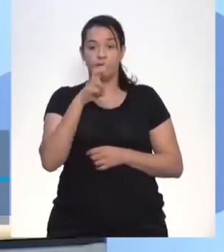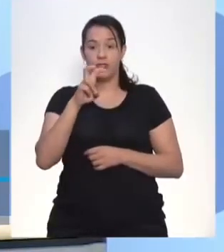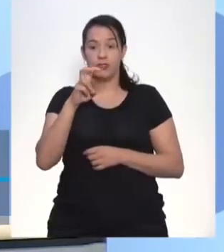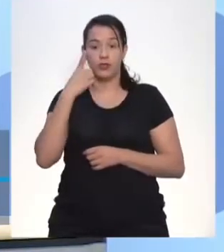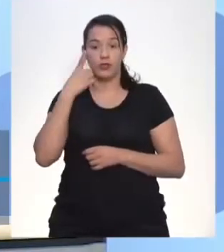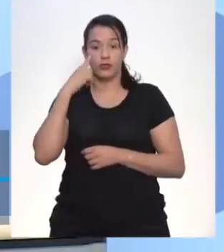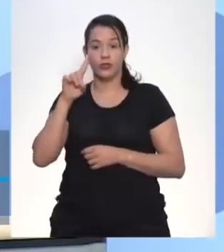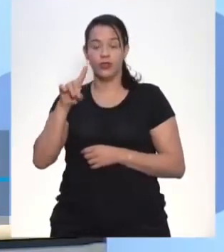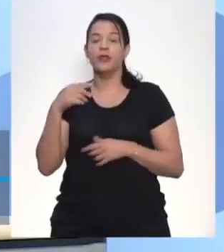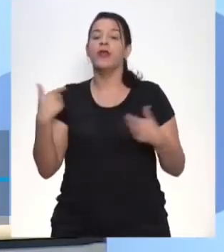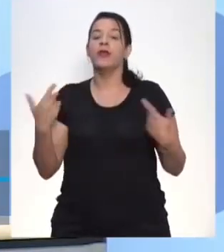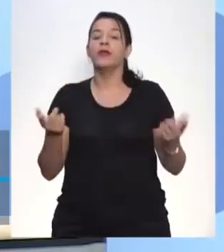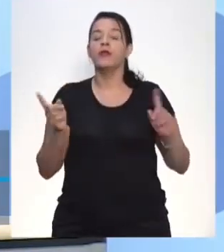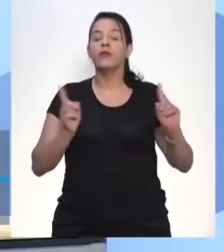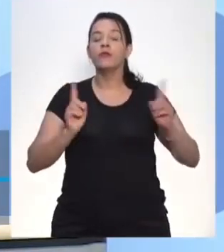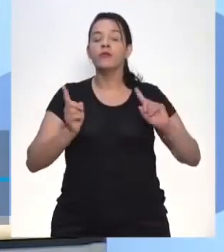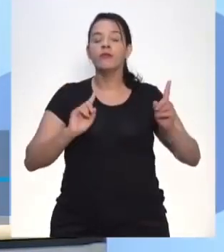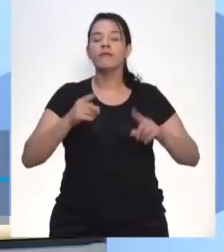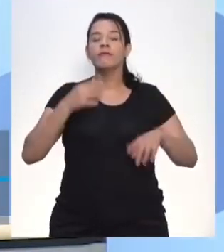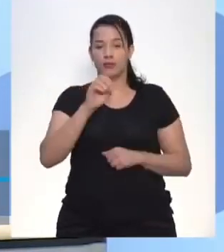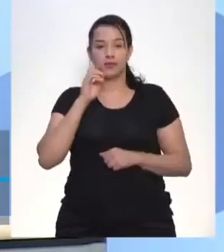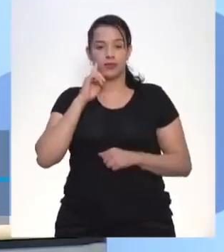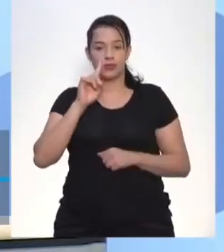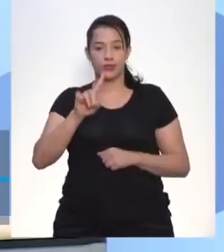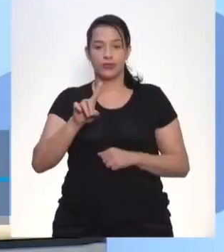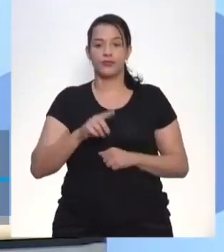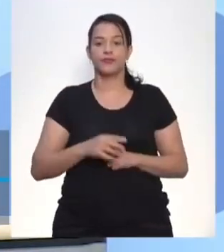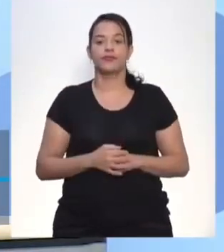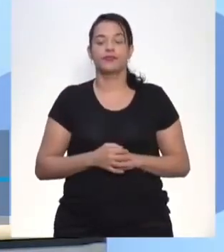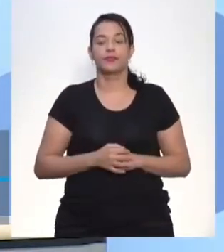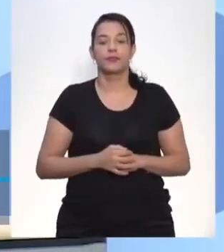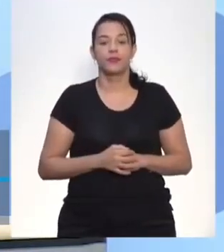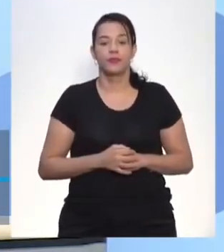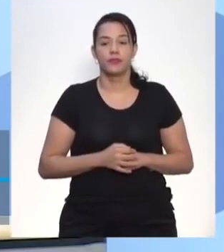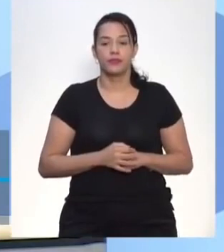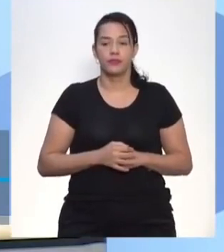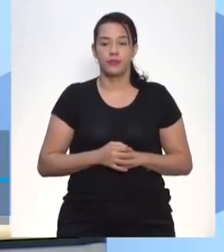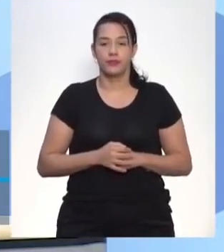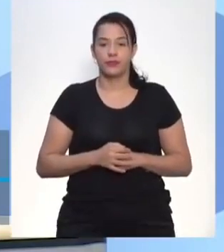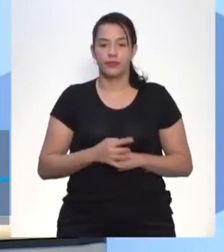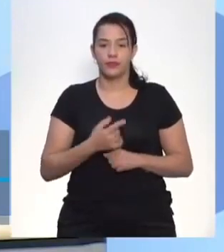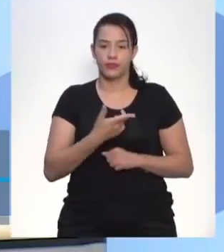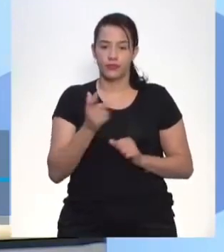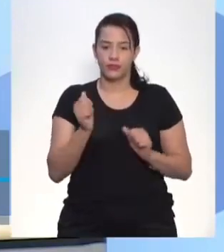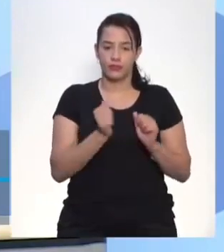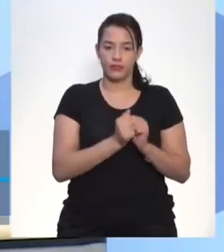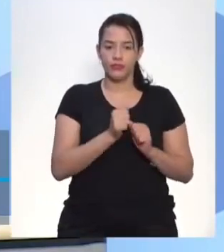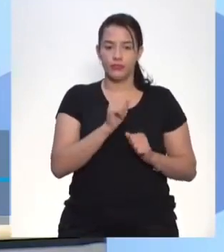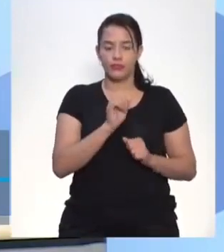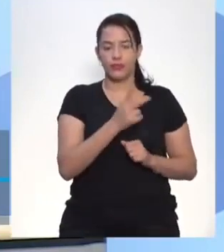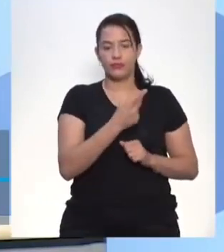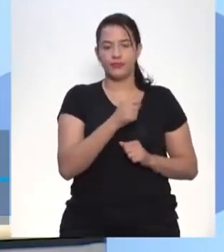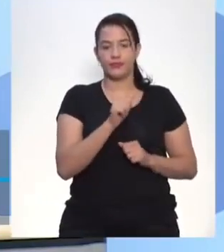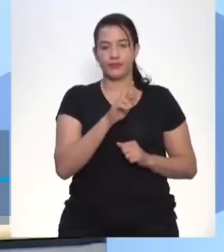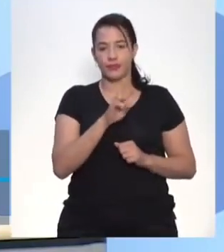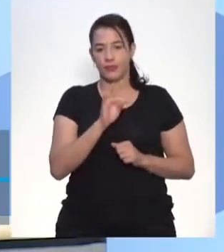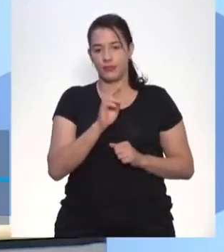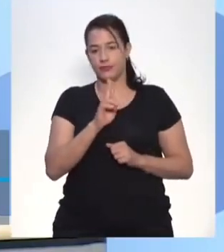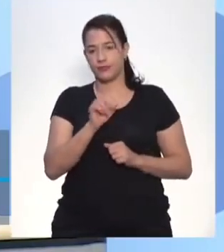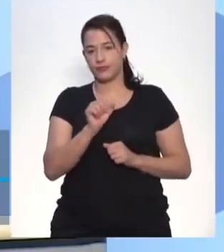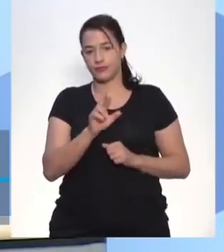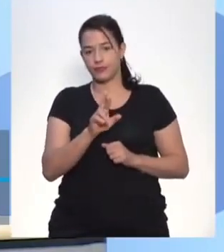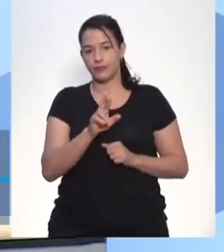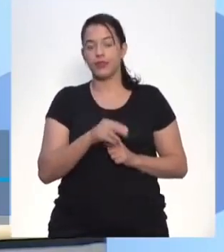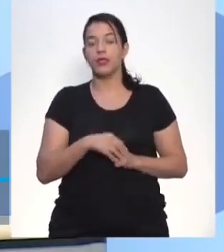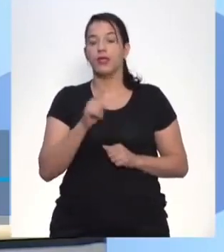Souza. Quem será que está certo aí? Né? Falando aí, eles estão aí juntamente com o Arthur, né? Nós temos também a resposta da Maria do